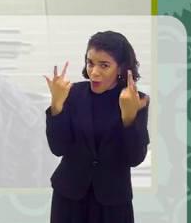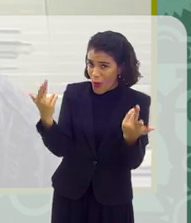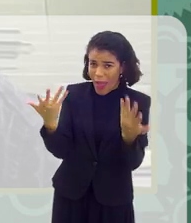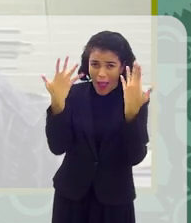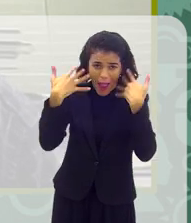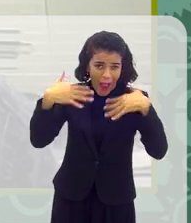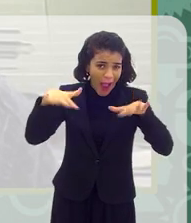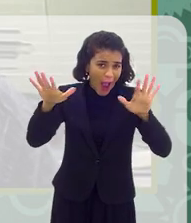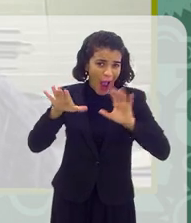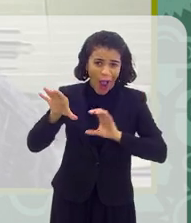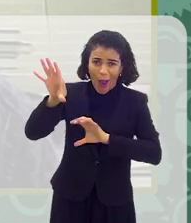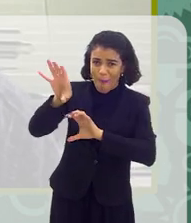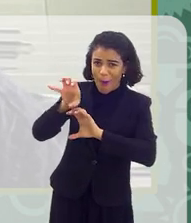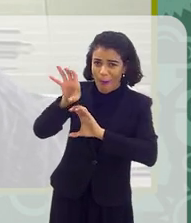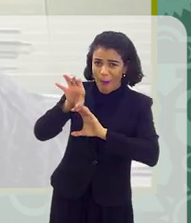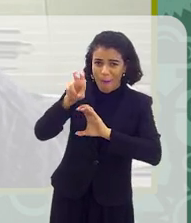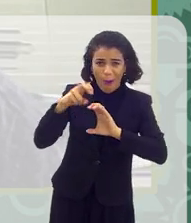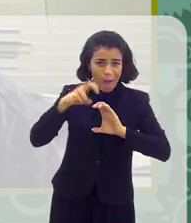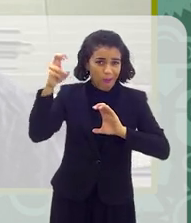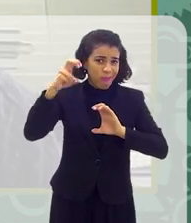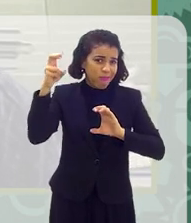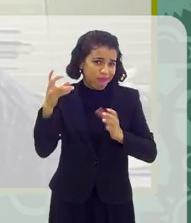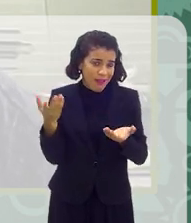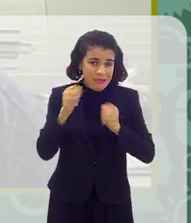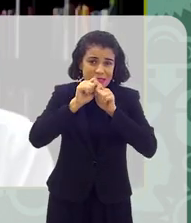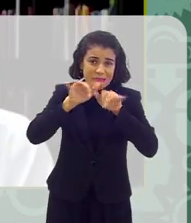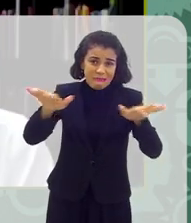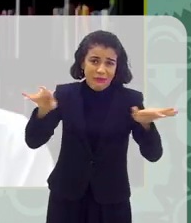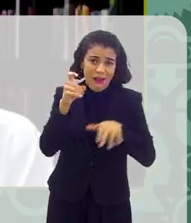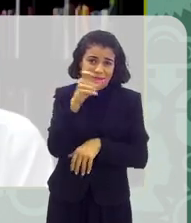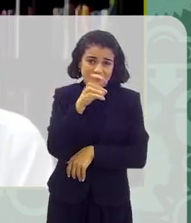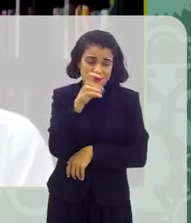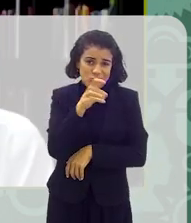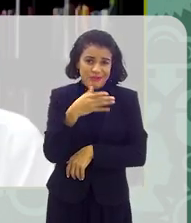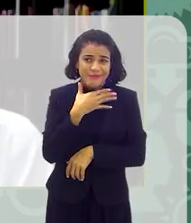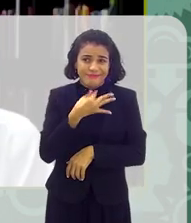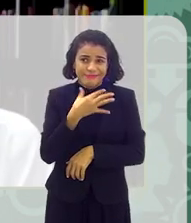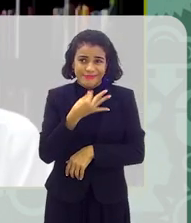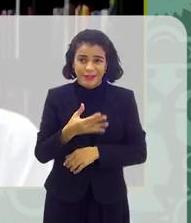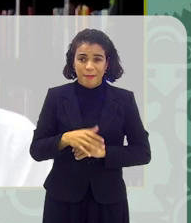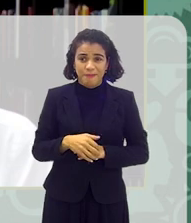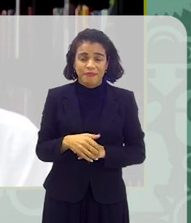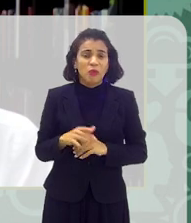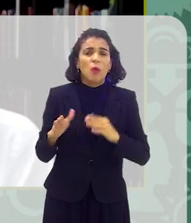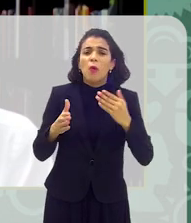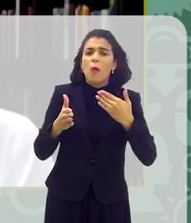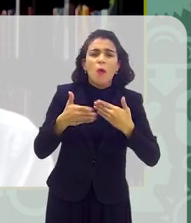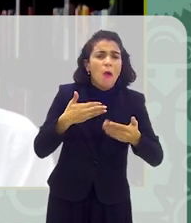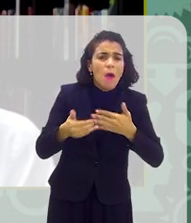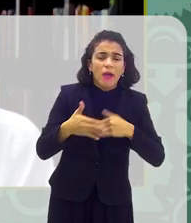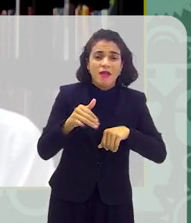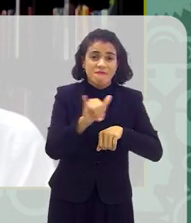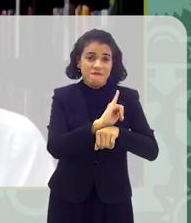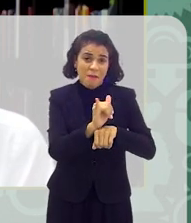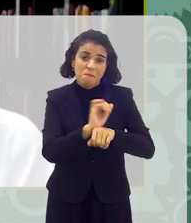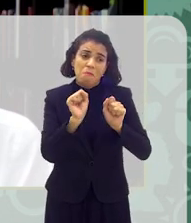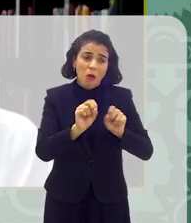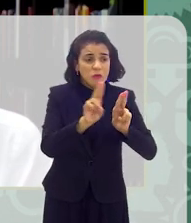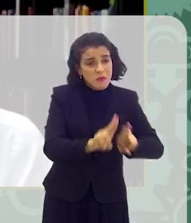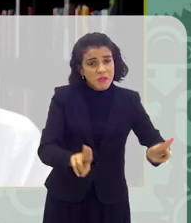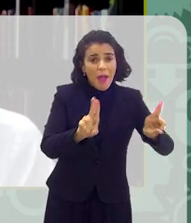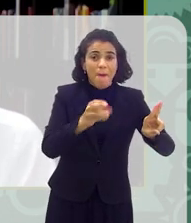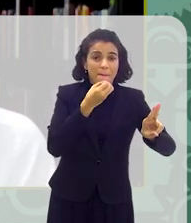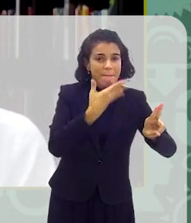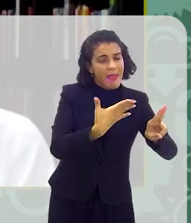natural, que cria histórias batido nada, que espalha fake news. Essas ferramentas, como qualquer ferramenta, você pode usar para o bem ou para o